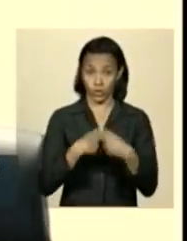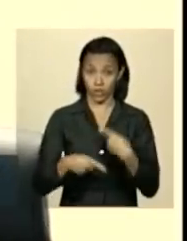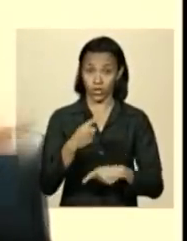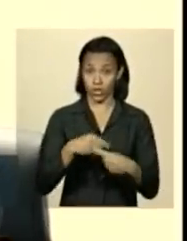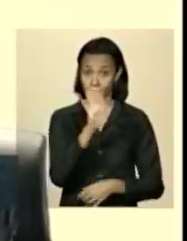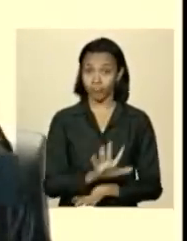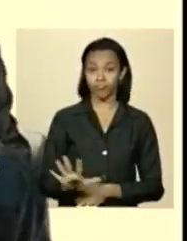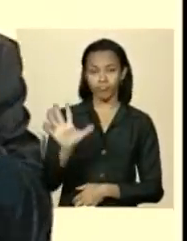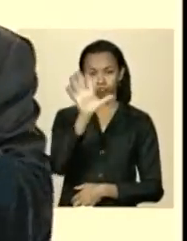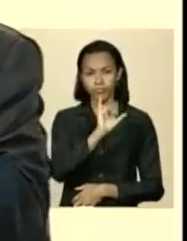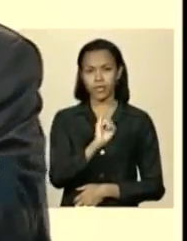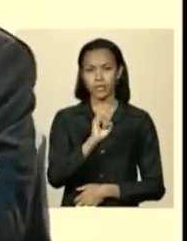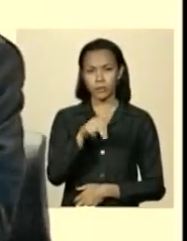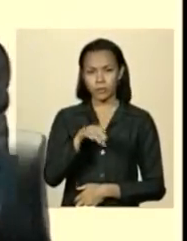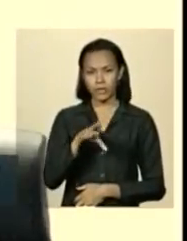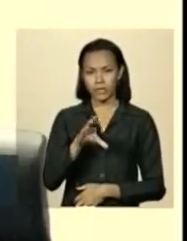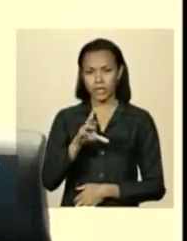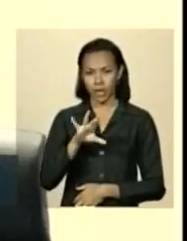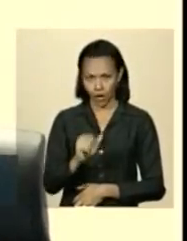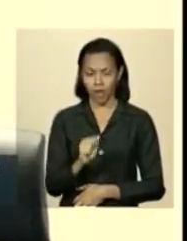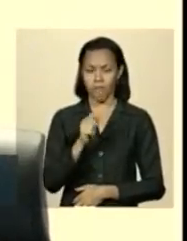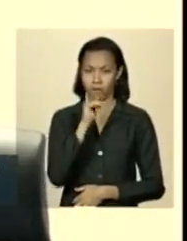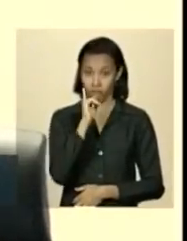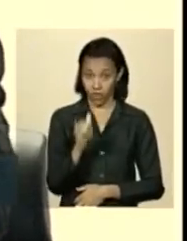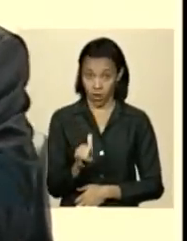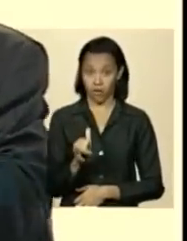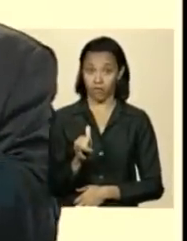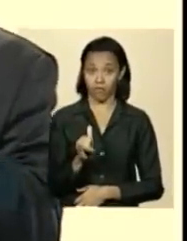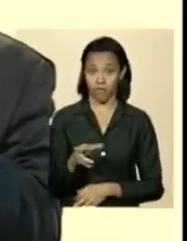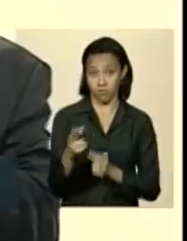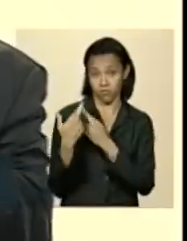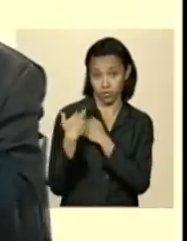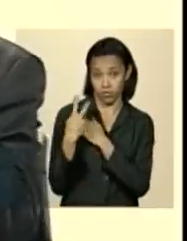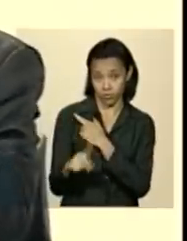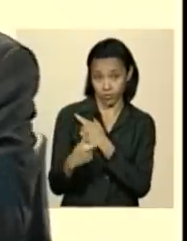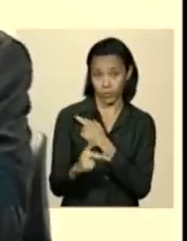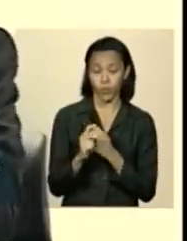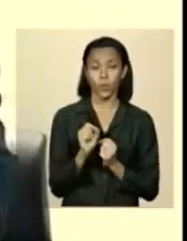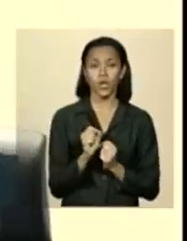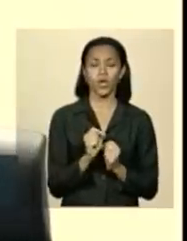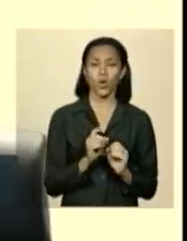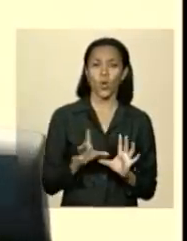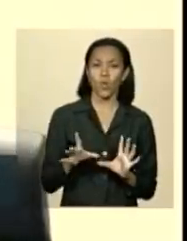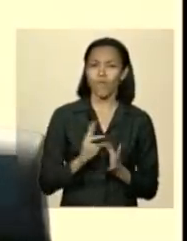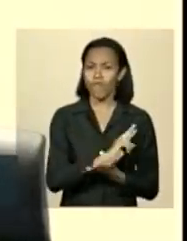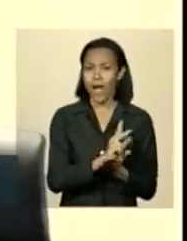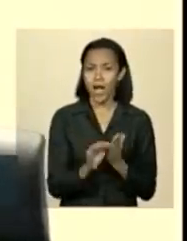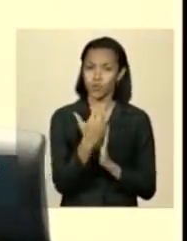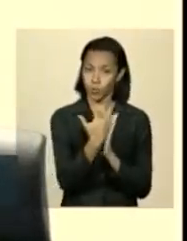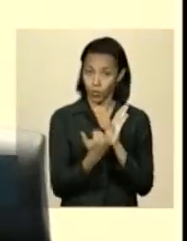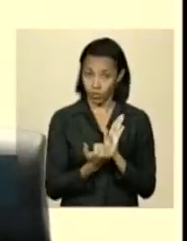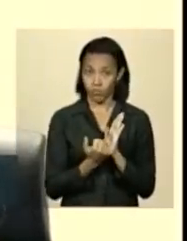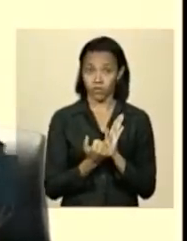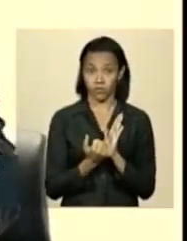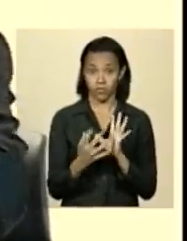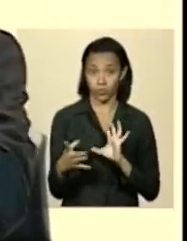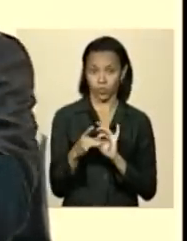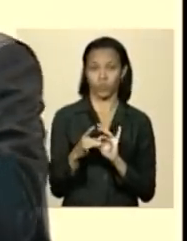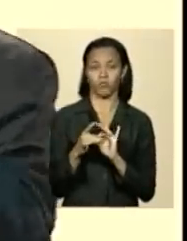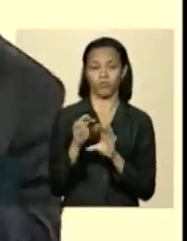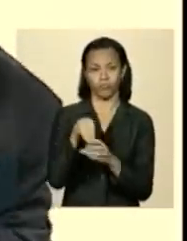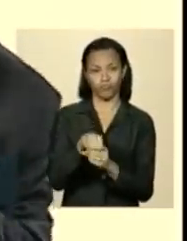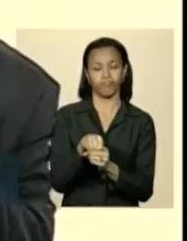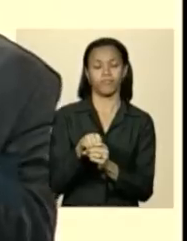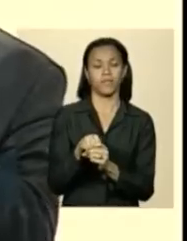agrária para falar de uma missão fundamental do INCRA o conjunto desses programas e ao mesmo tempo